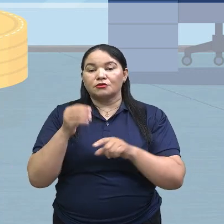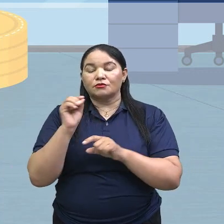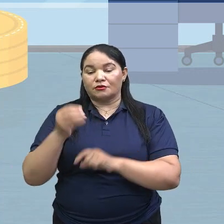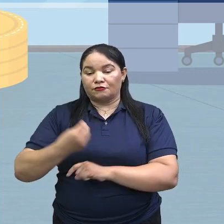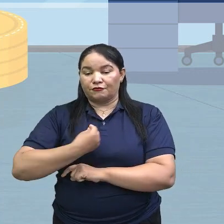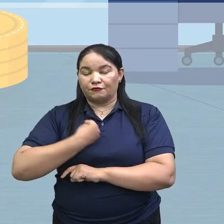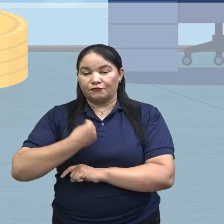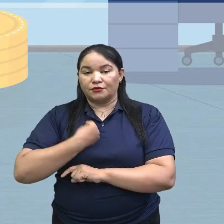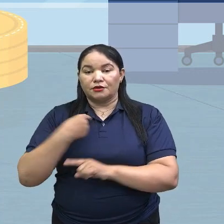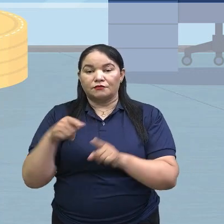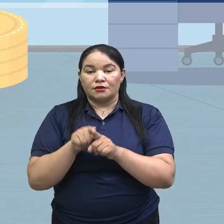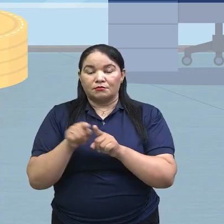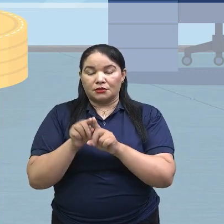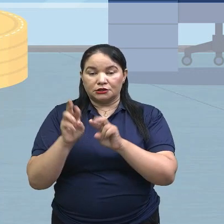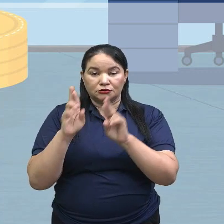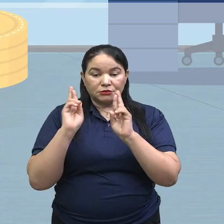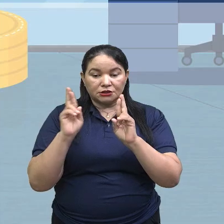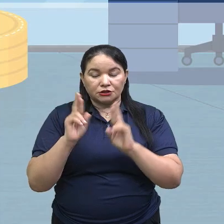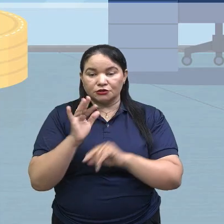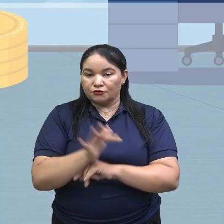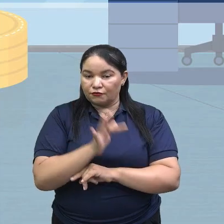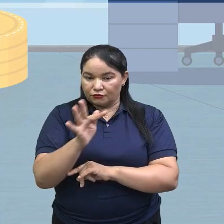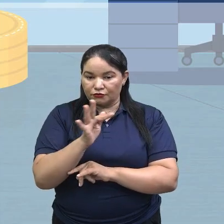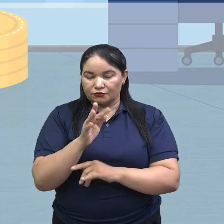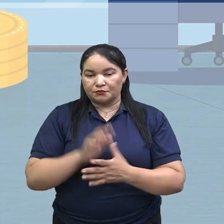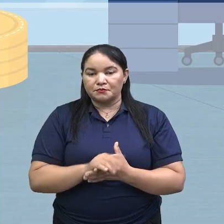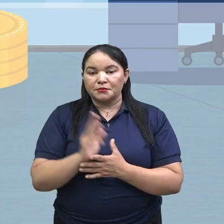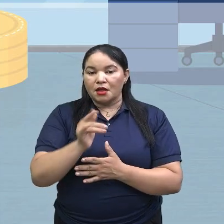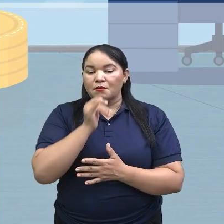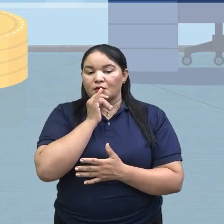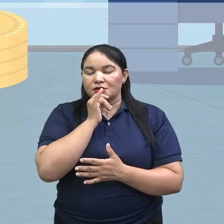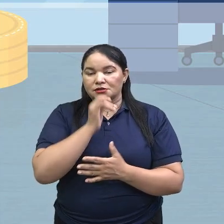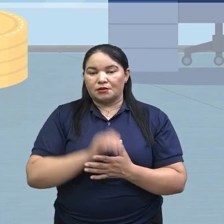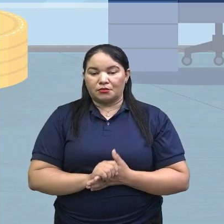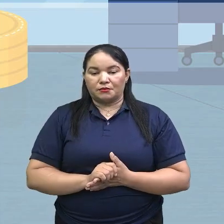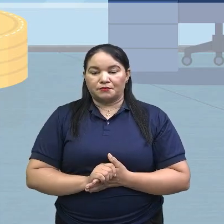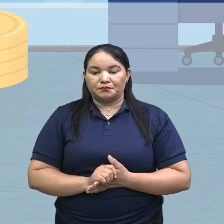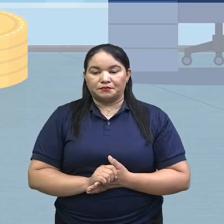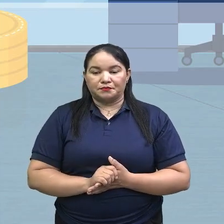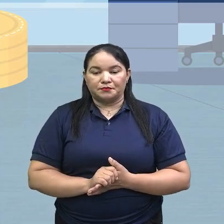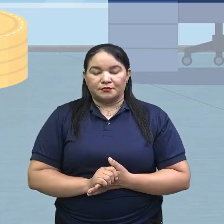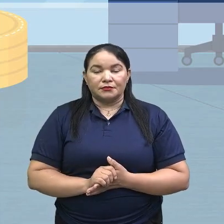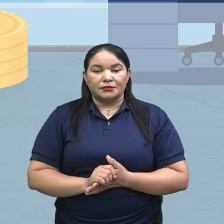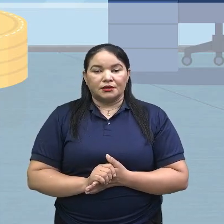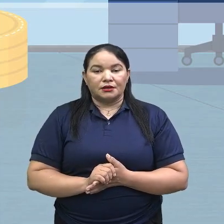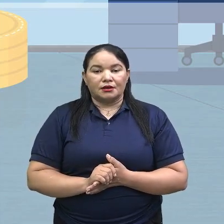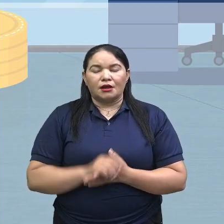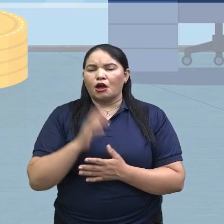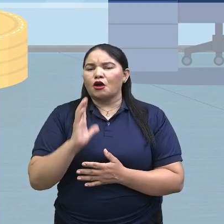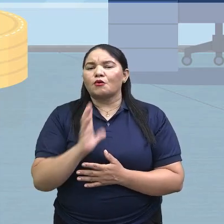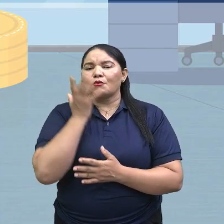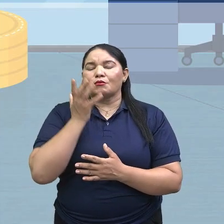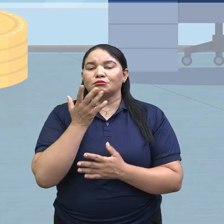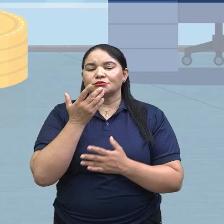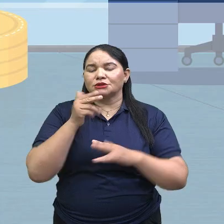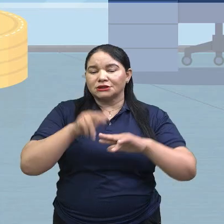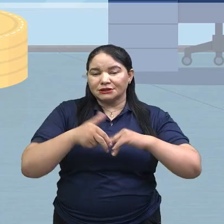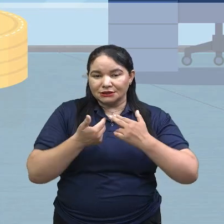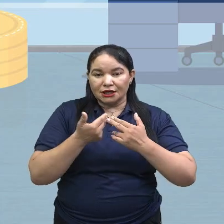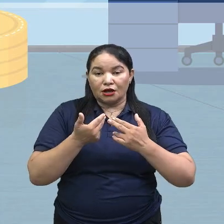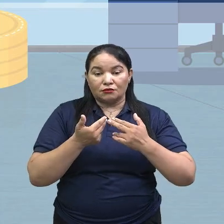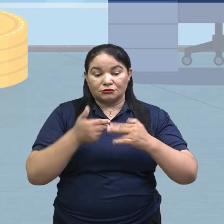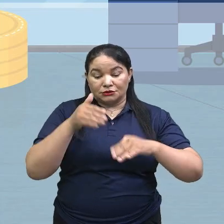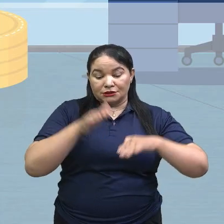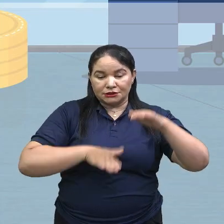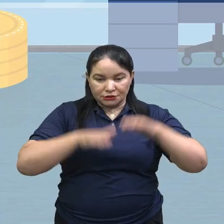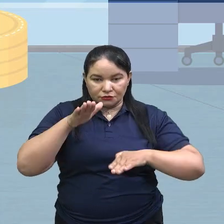vivências e expectativas, certo? Agora, nós vamos ver algumas causas, né, das desigualdades